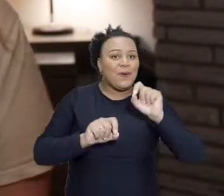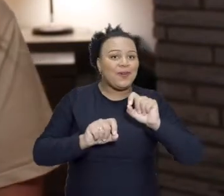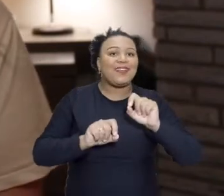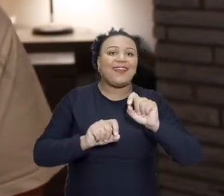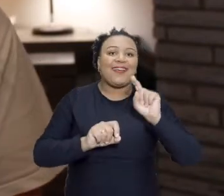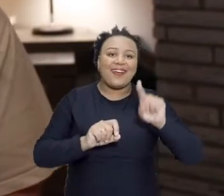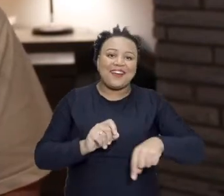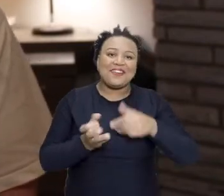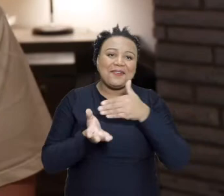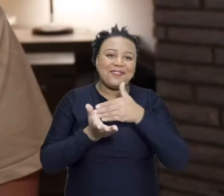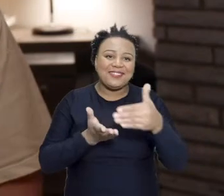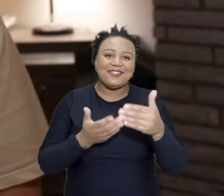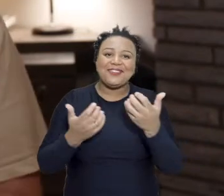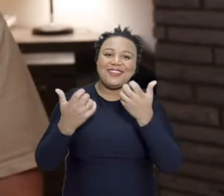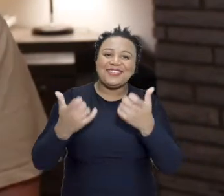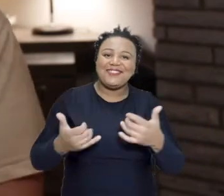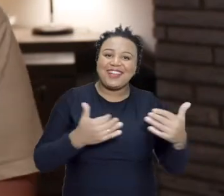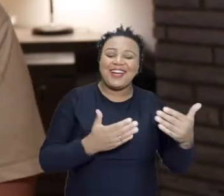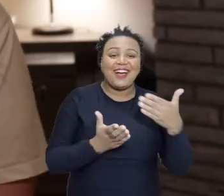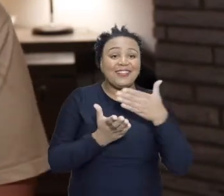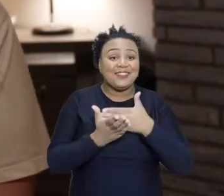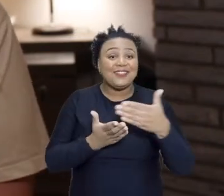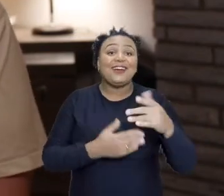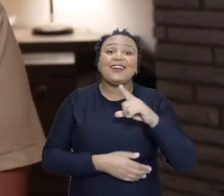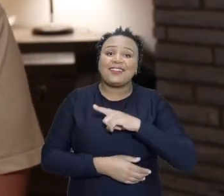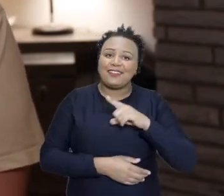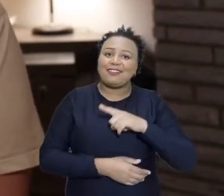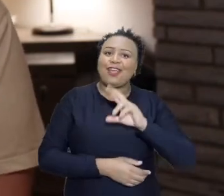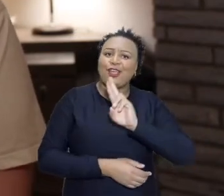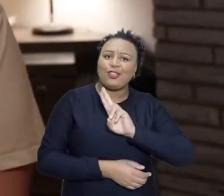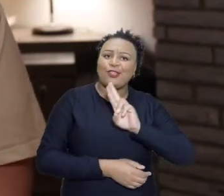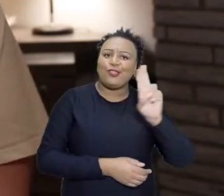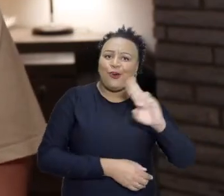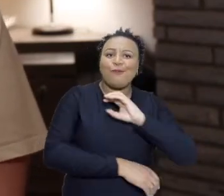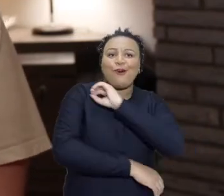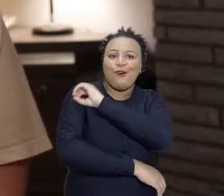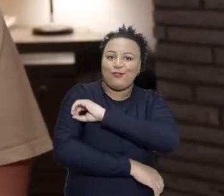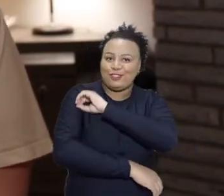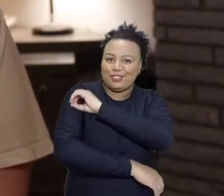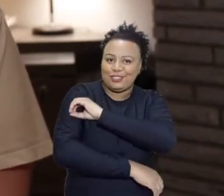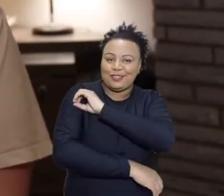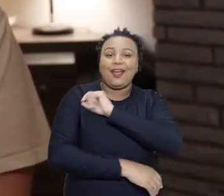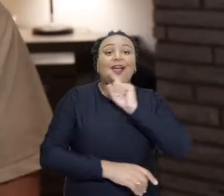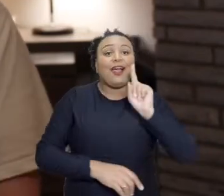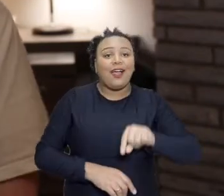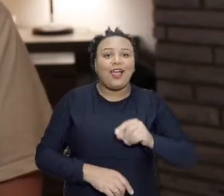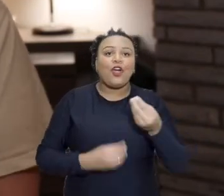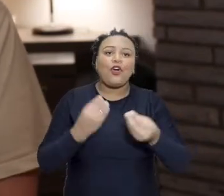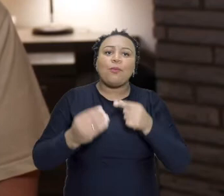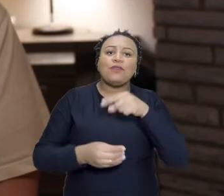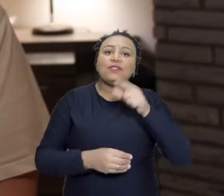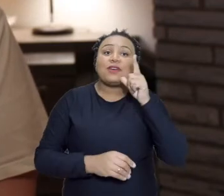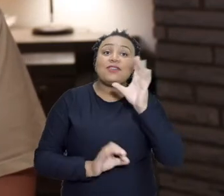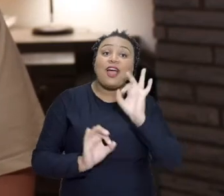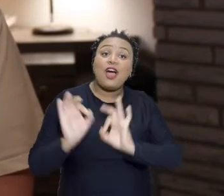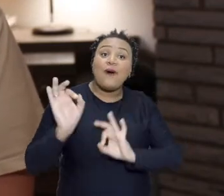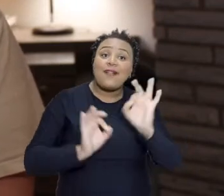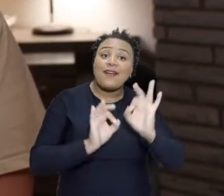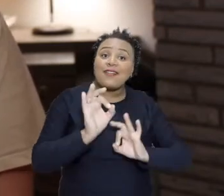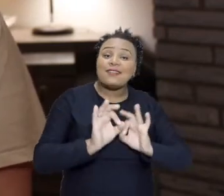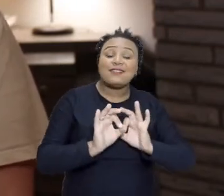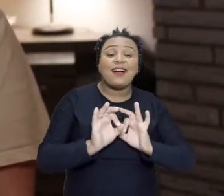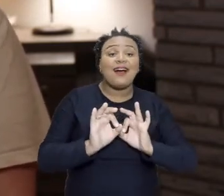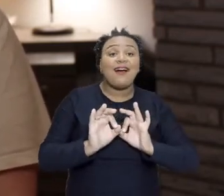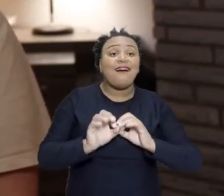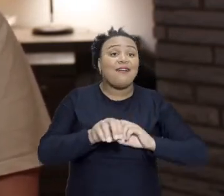começou a abordar desde o início e que traz o nome da oficina, é como você pode se organizar para dar essa